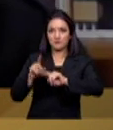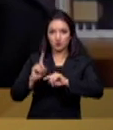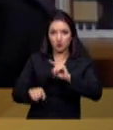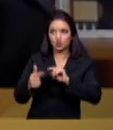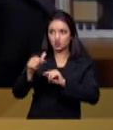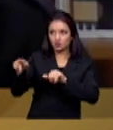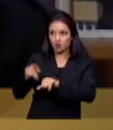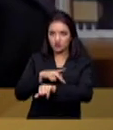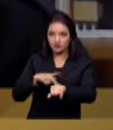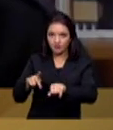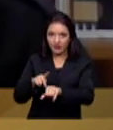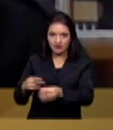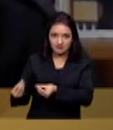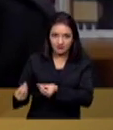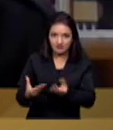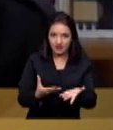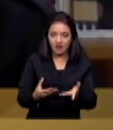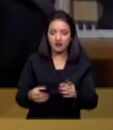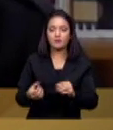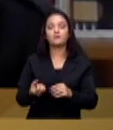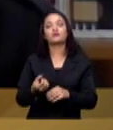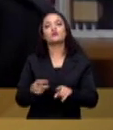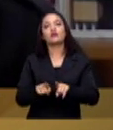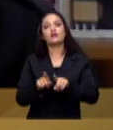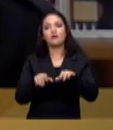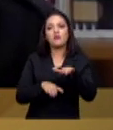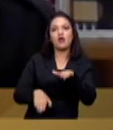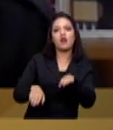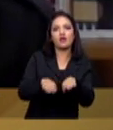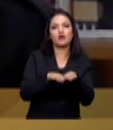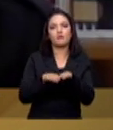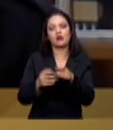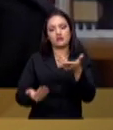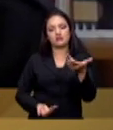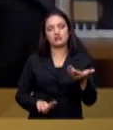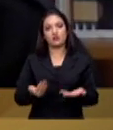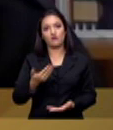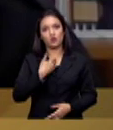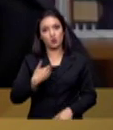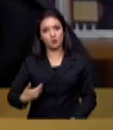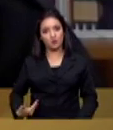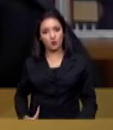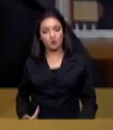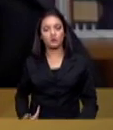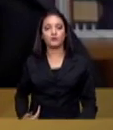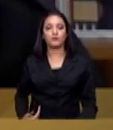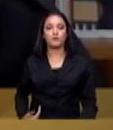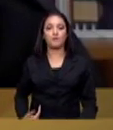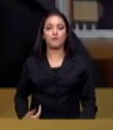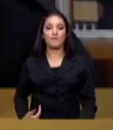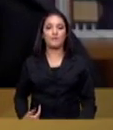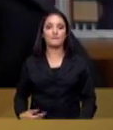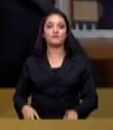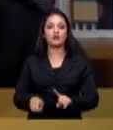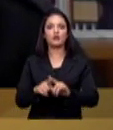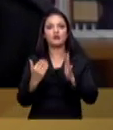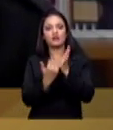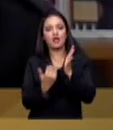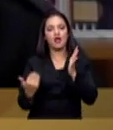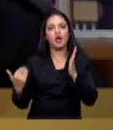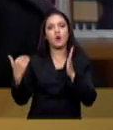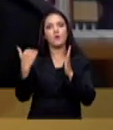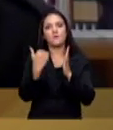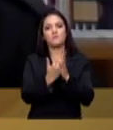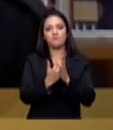exterior, a reclassificação ou equiparação de servidores públicos e a concessão de aumento ou a extensão